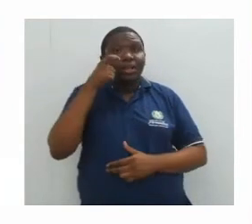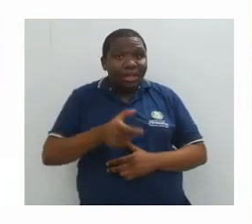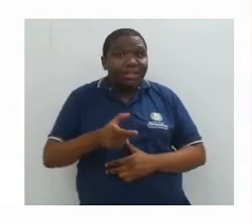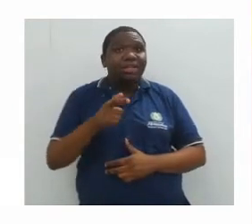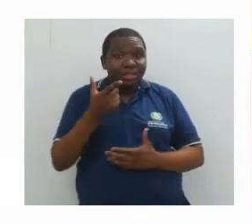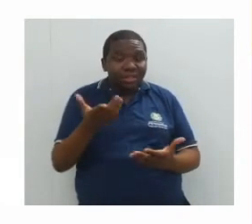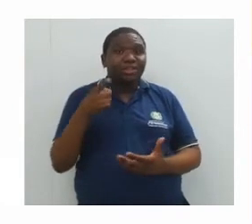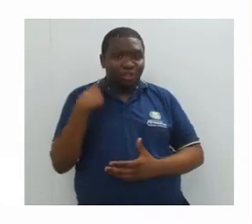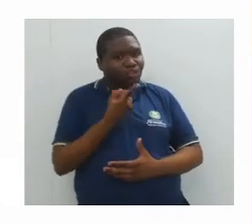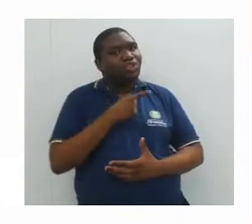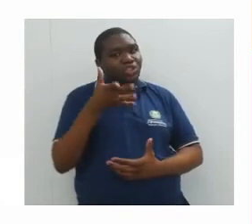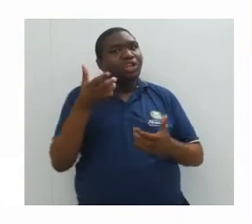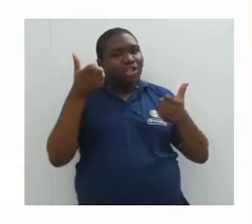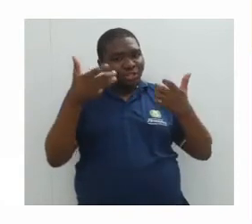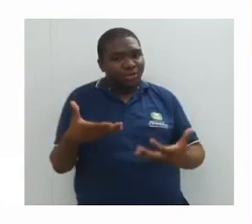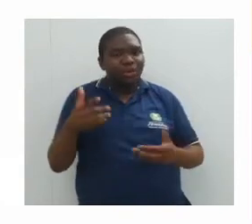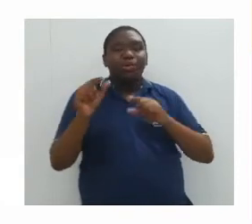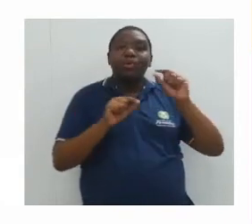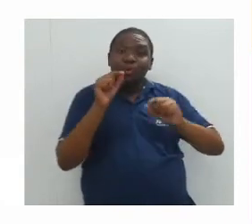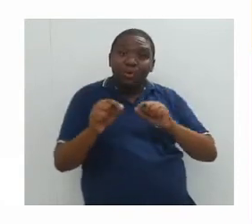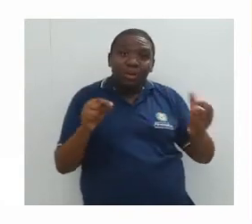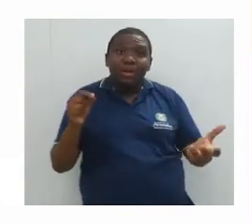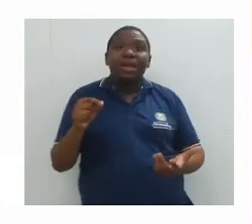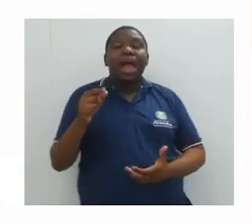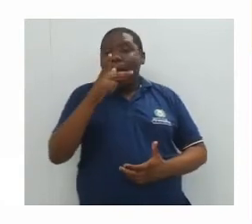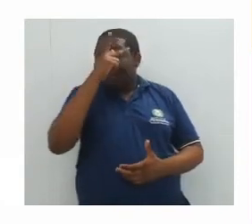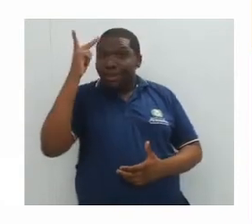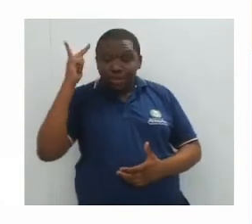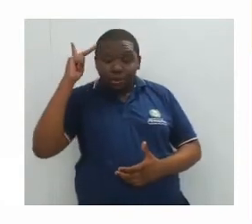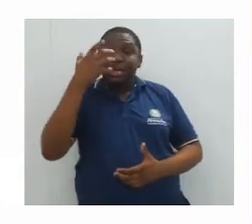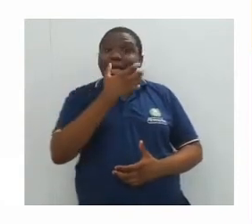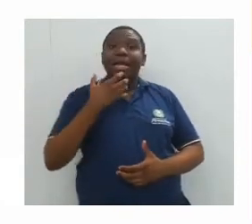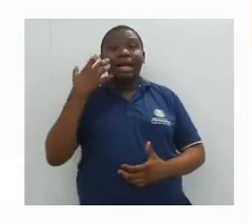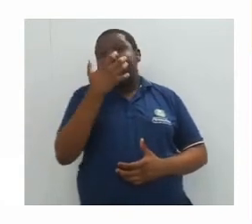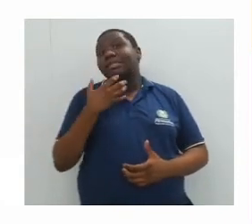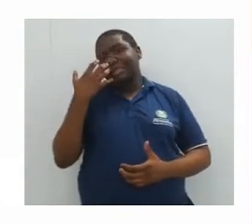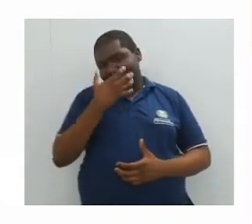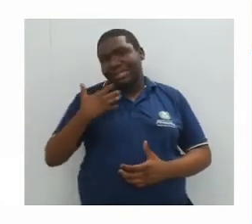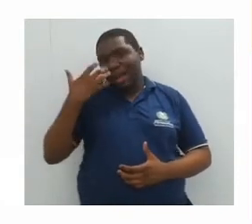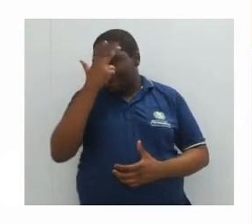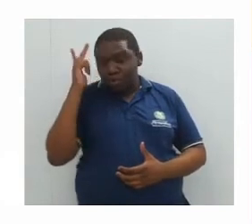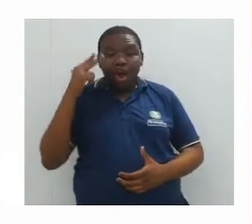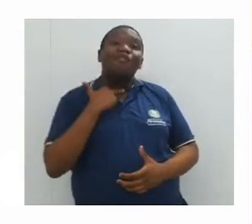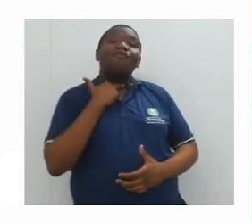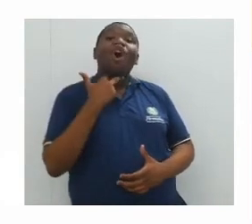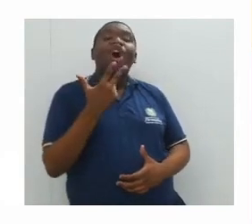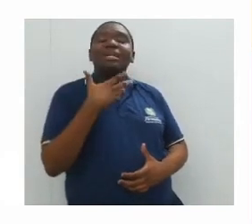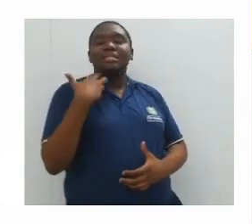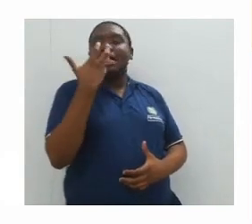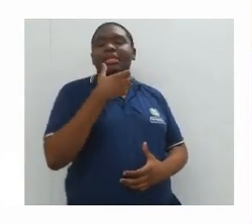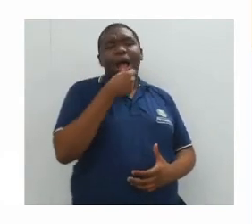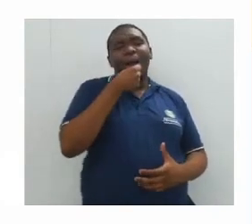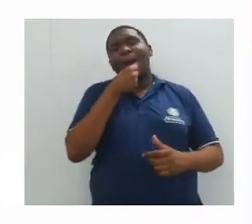falou aí é a questão do puxador, do cantador, daquela pessoa que vai puxar o coco.